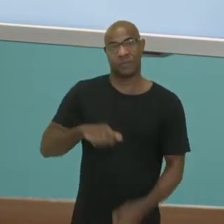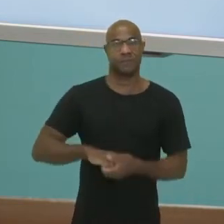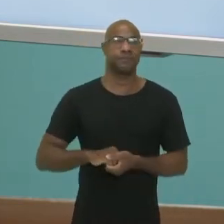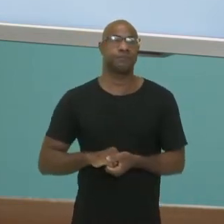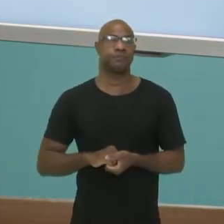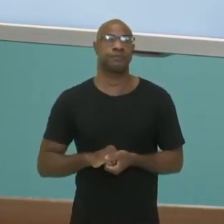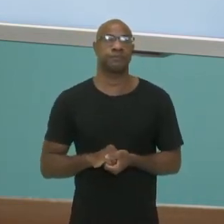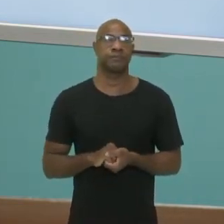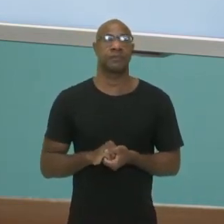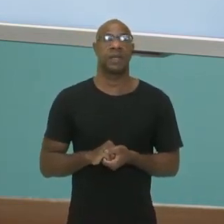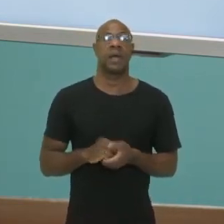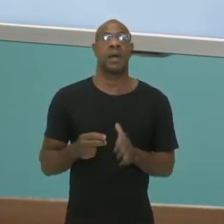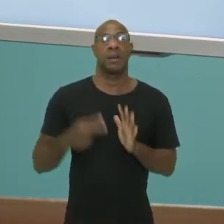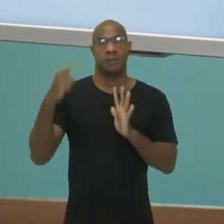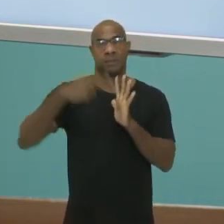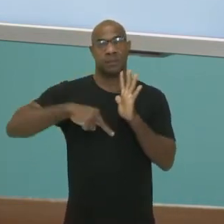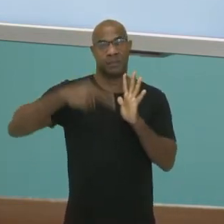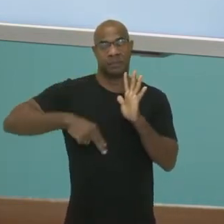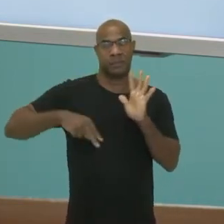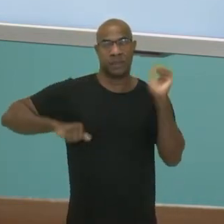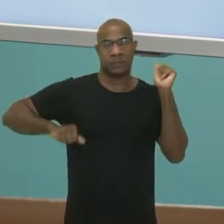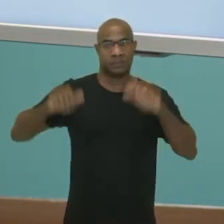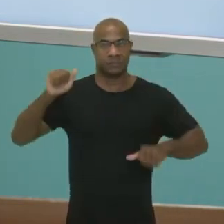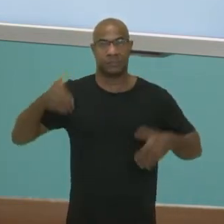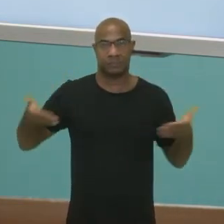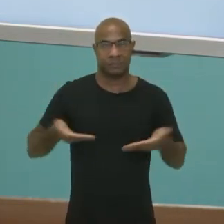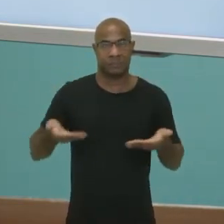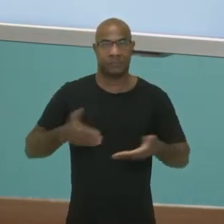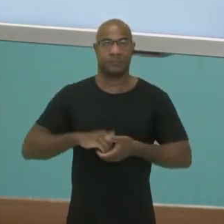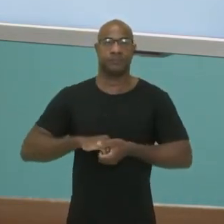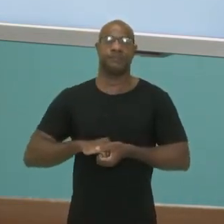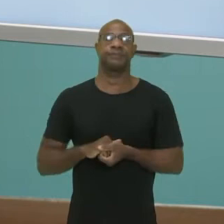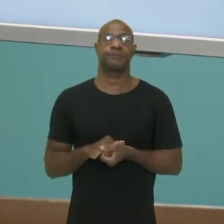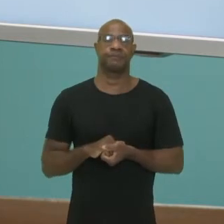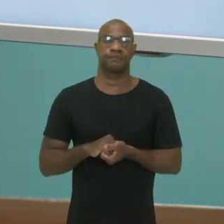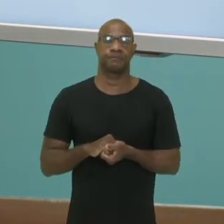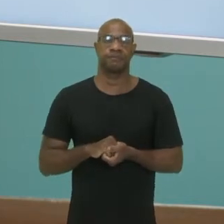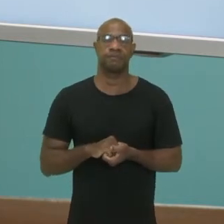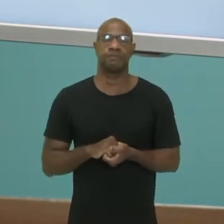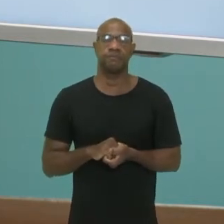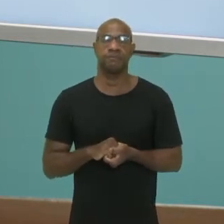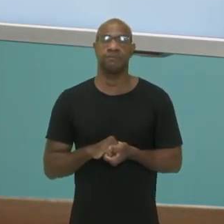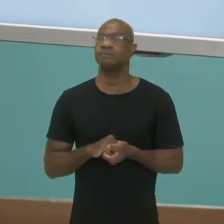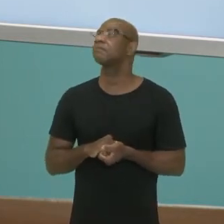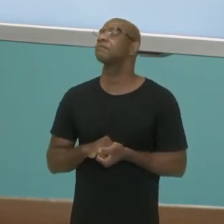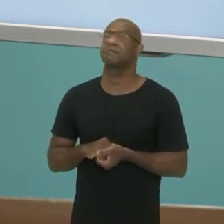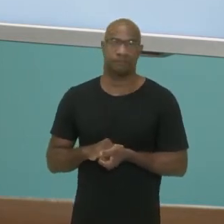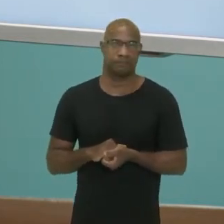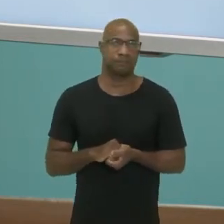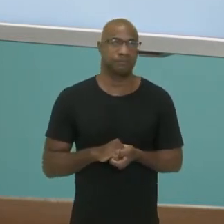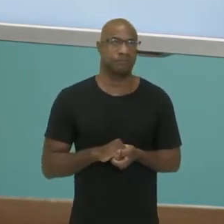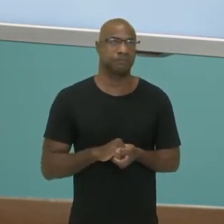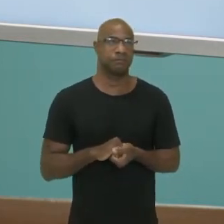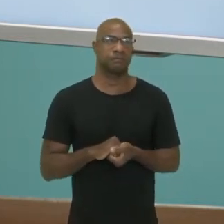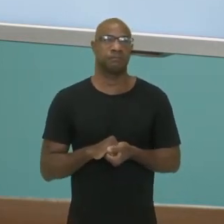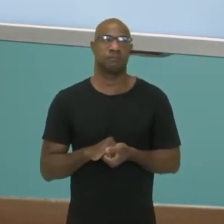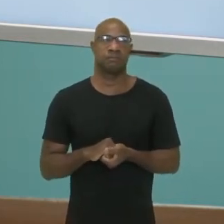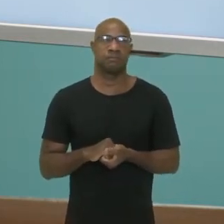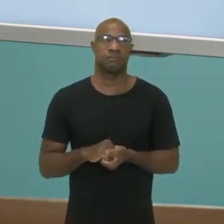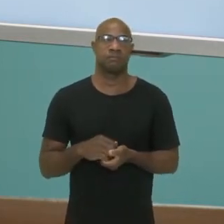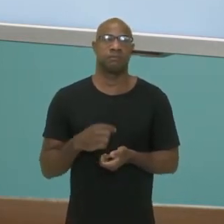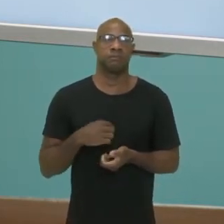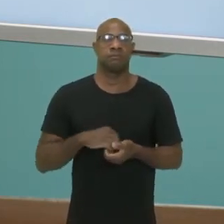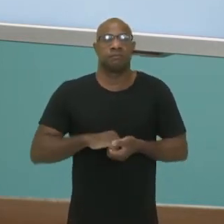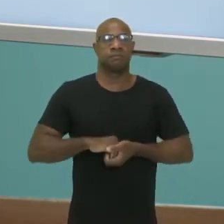comunicação, apresentação de dados personais, história personal, gustos, preferências e sonhos do